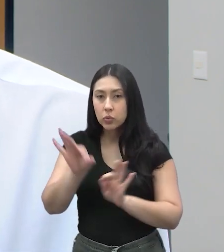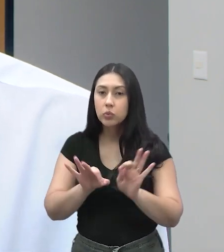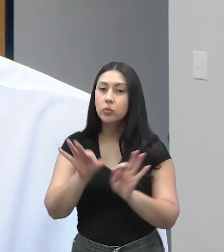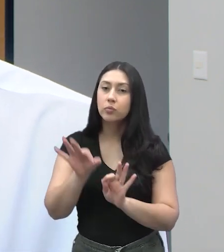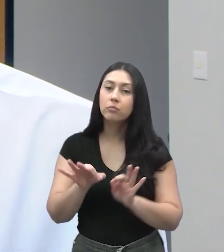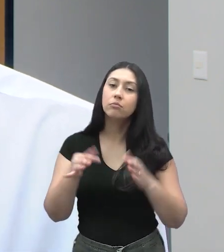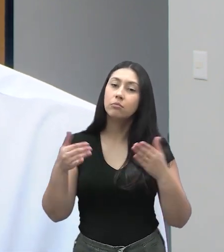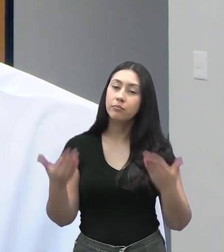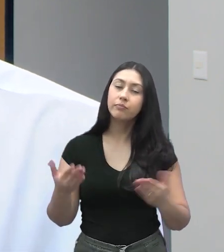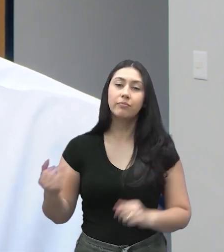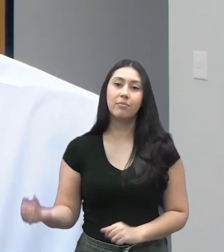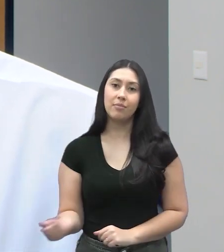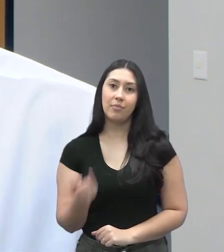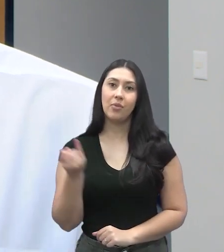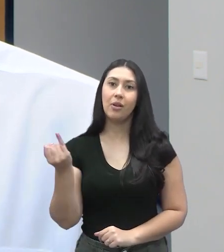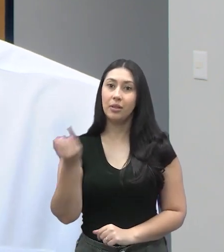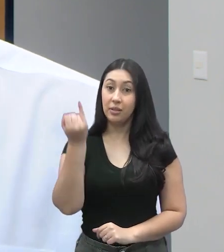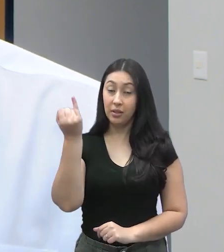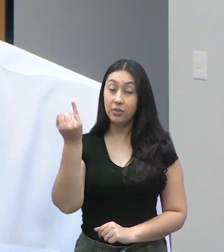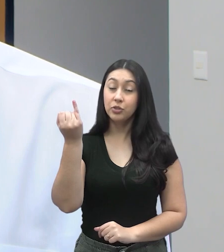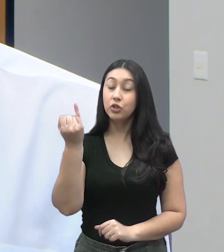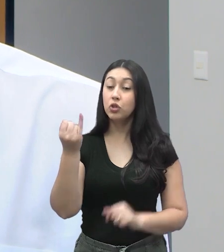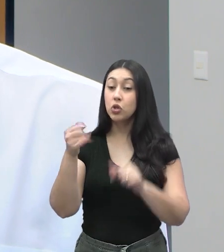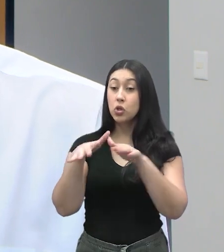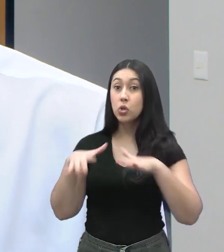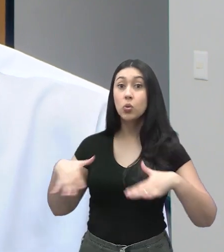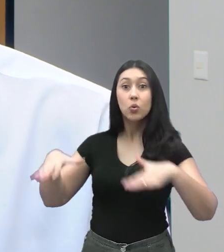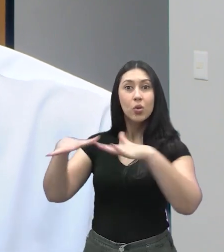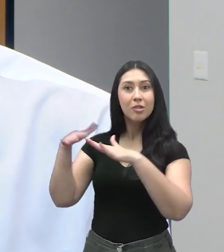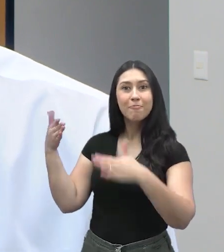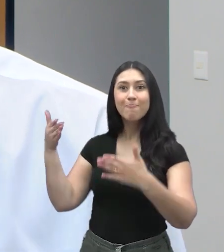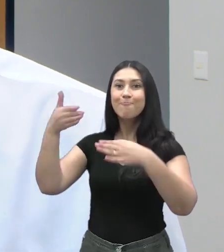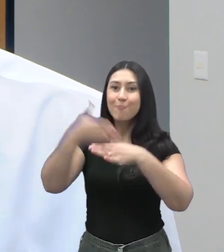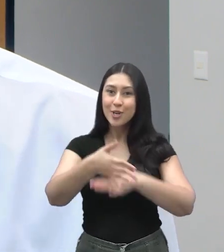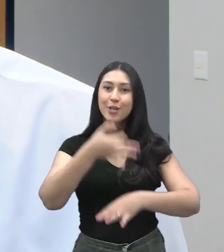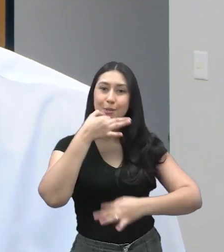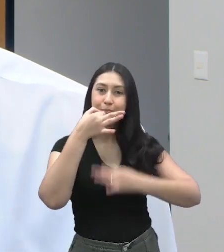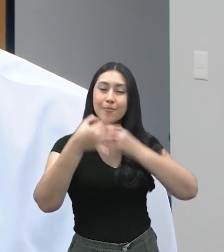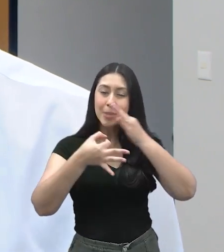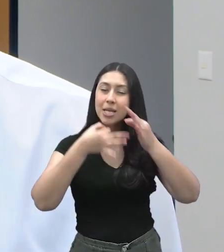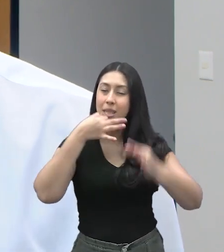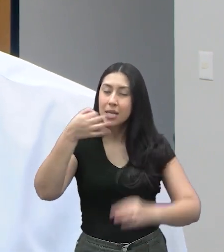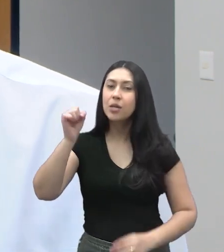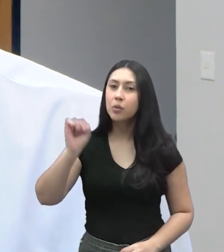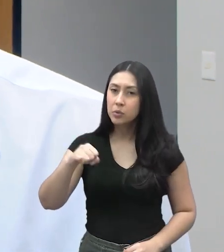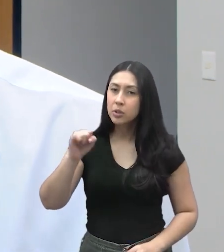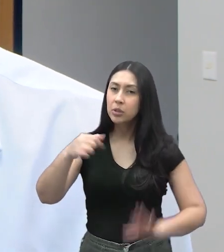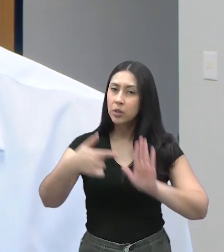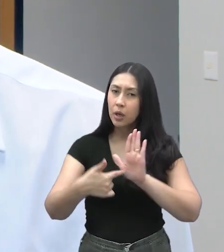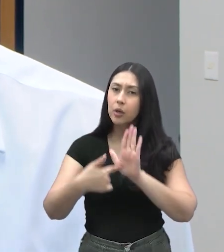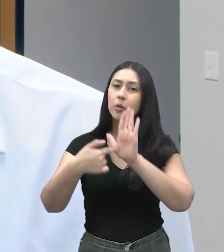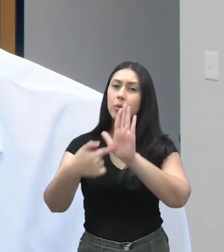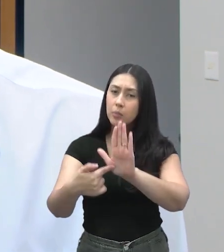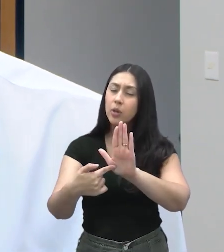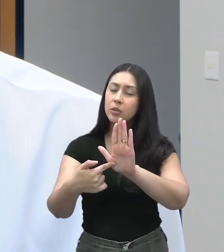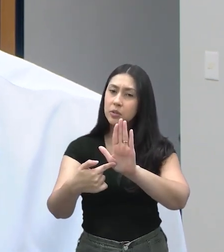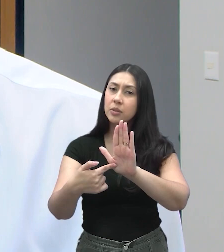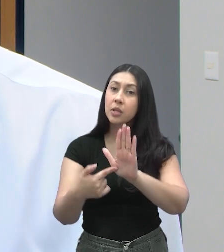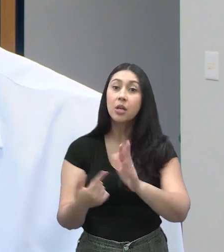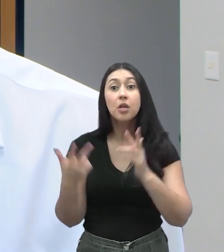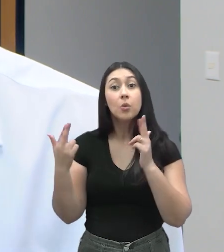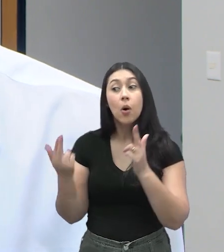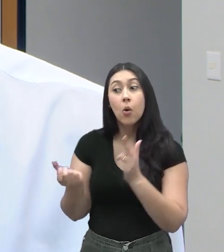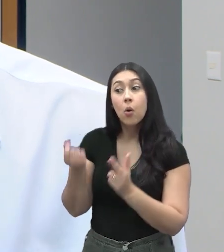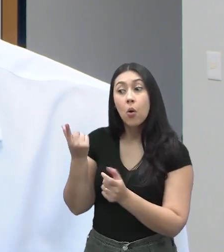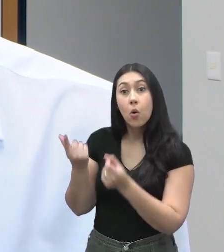da cidade. Então é extremamente importante que todos compareçam, que venham, coloquem suas opiniões, coloquem suas demandas, né?